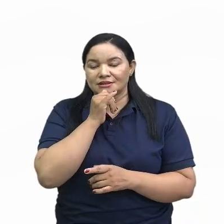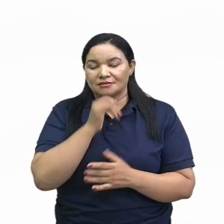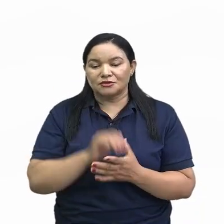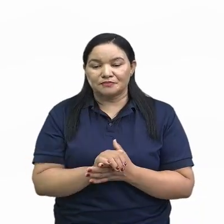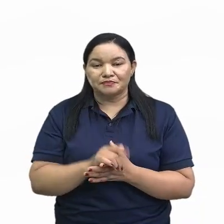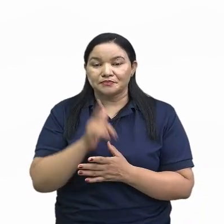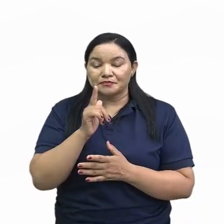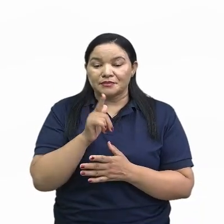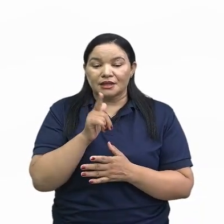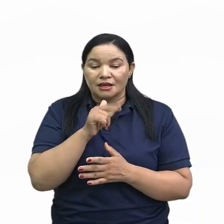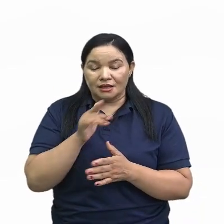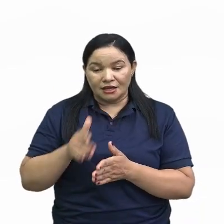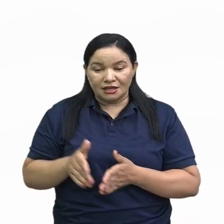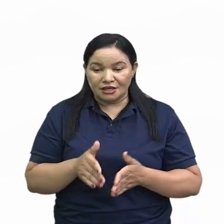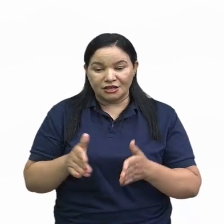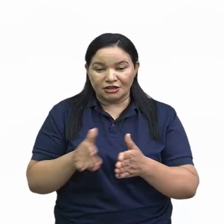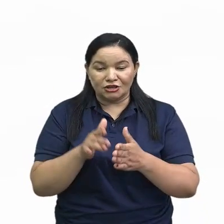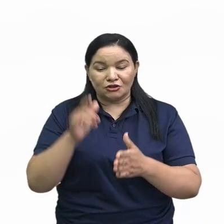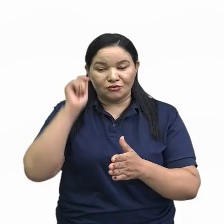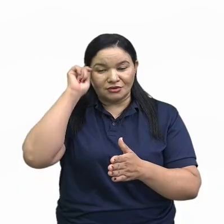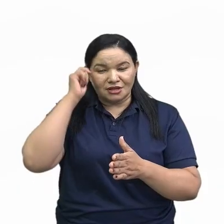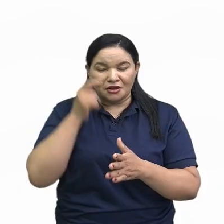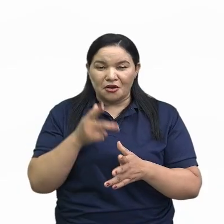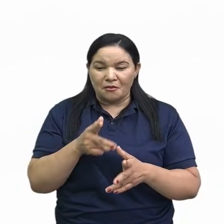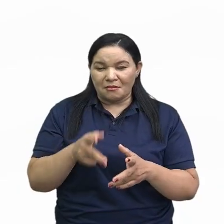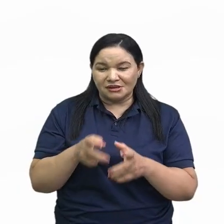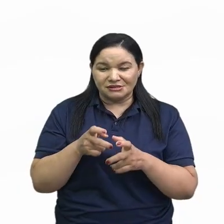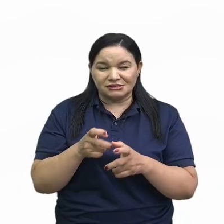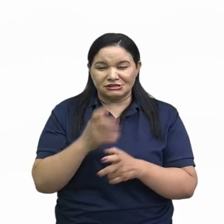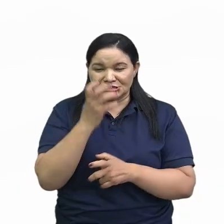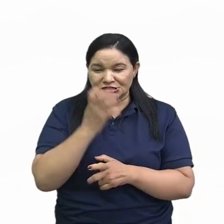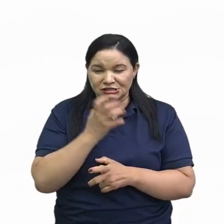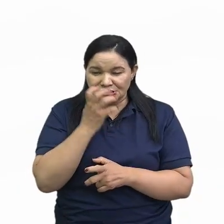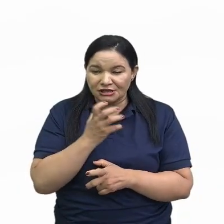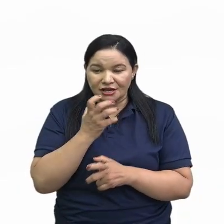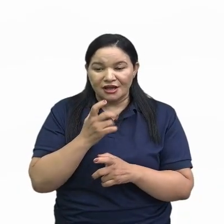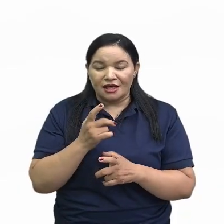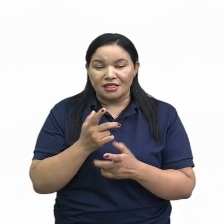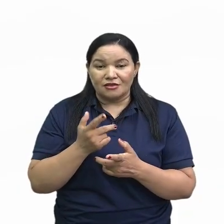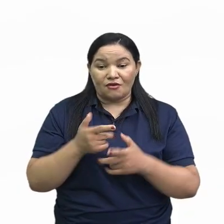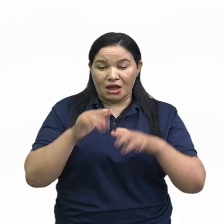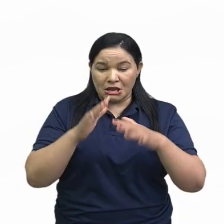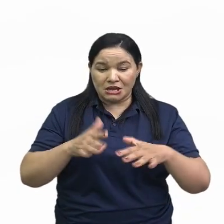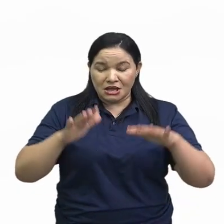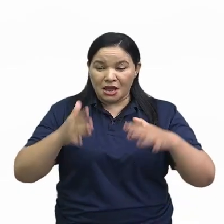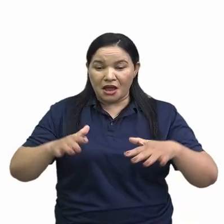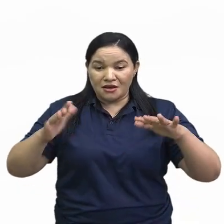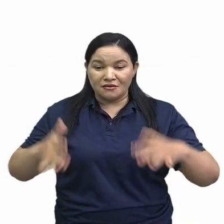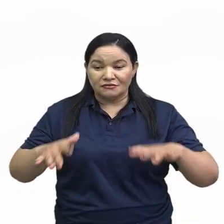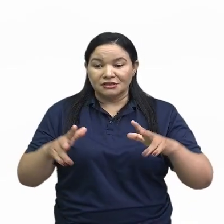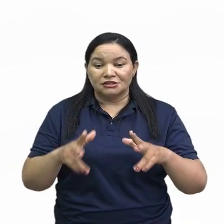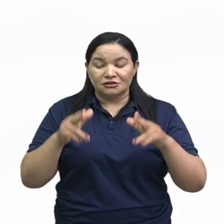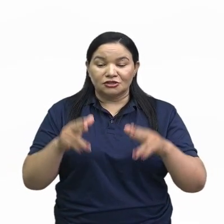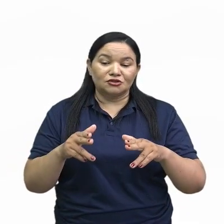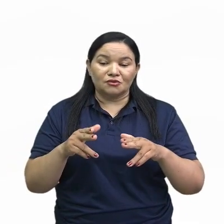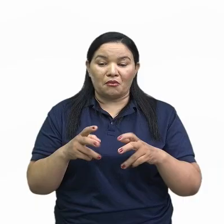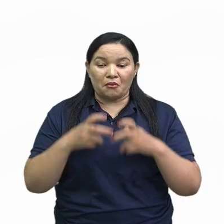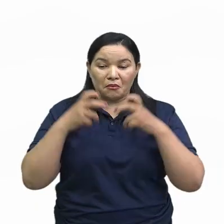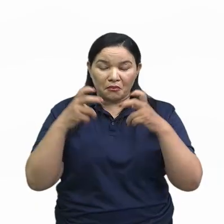Rio Negro parecia zangado, suas águas revoltas rugiam como quem